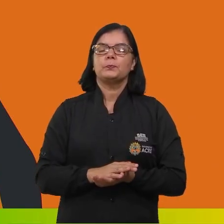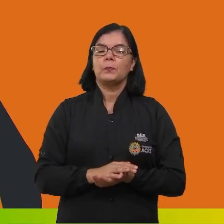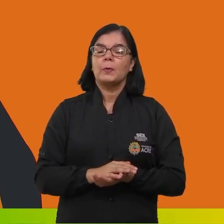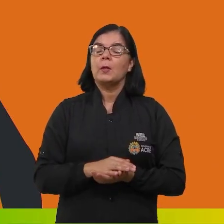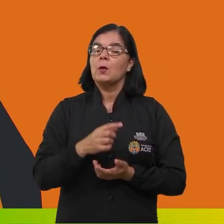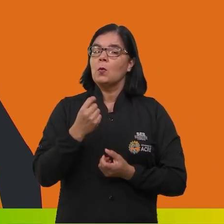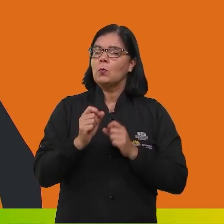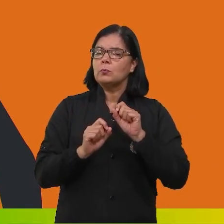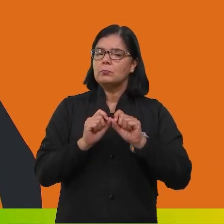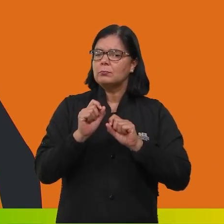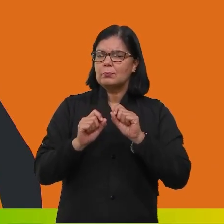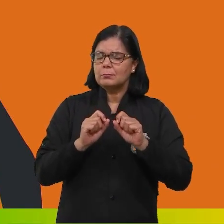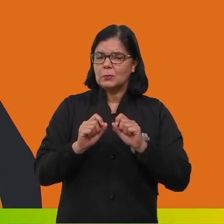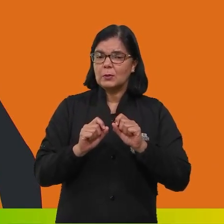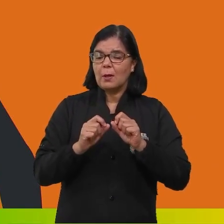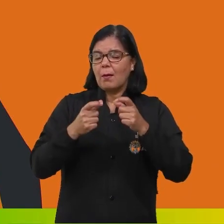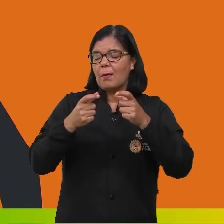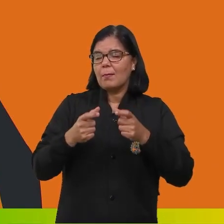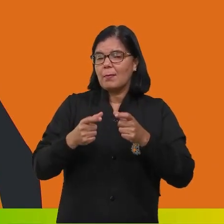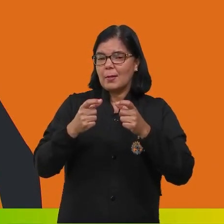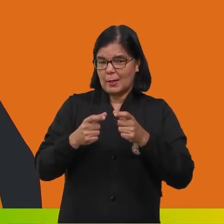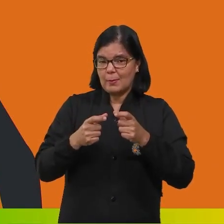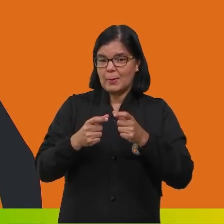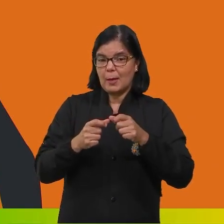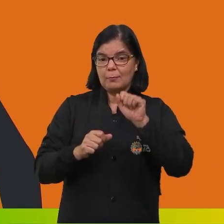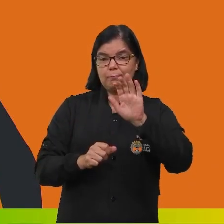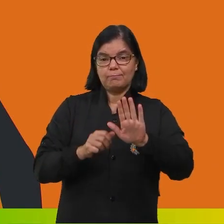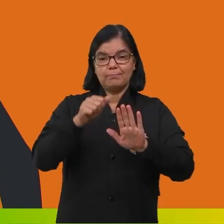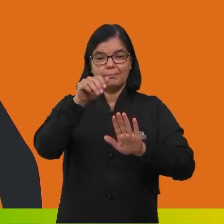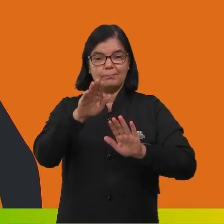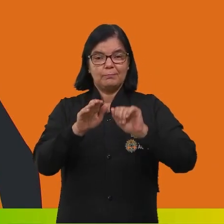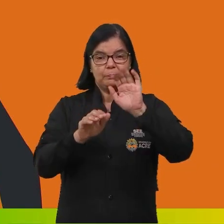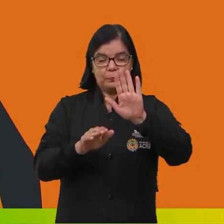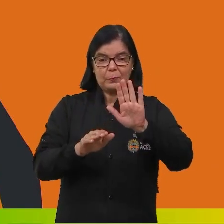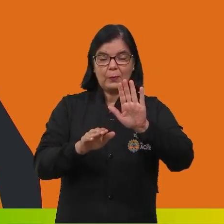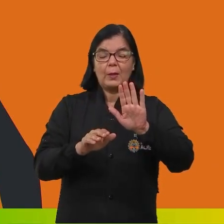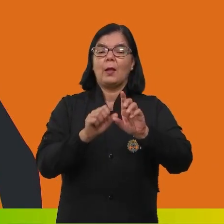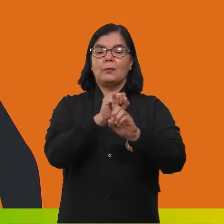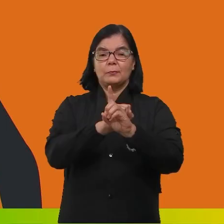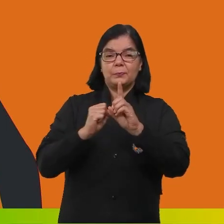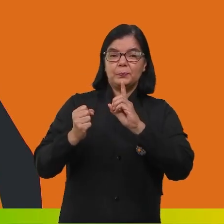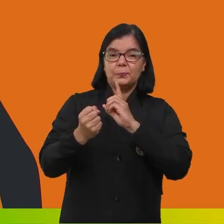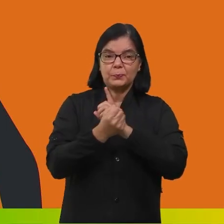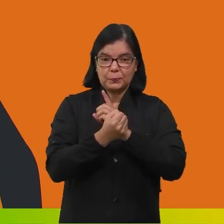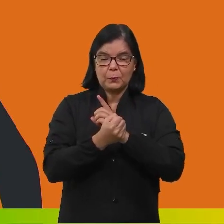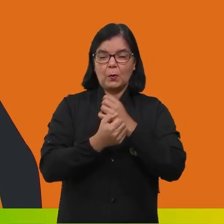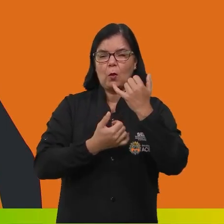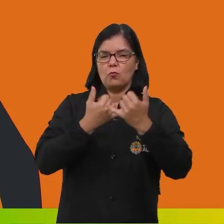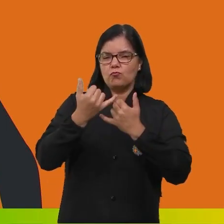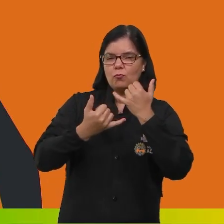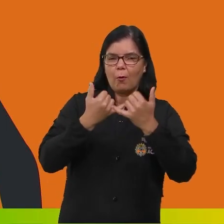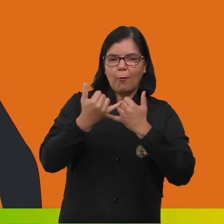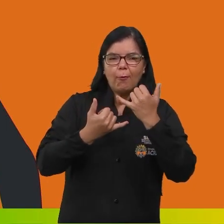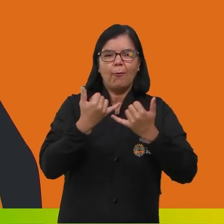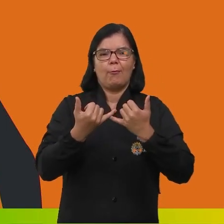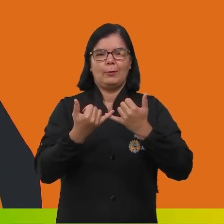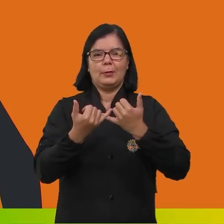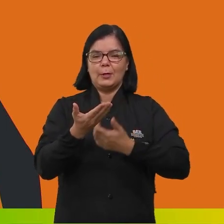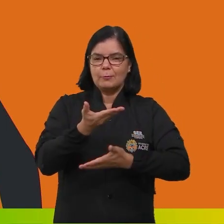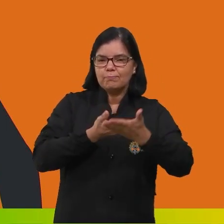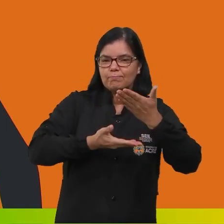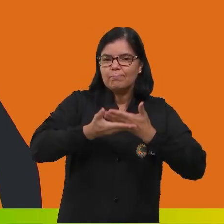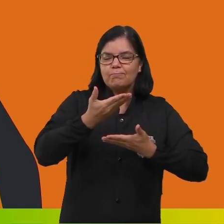aqui onde que se aplica a mímica. Existe a mímica social, jogos interativos